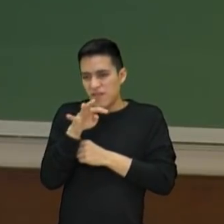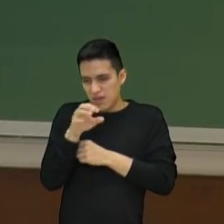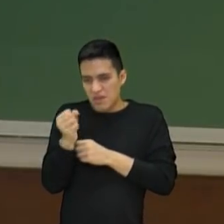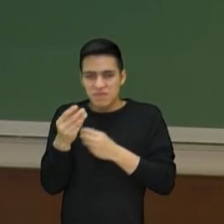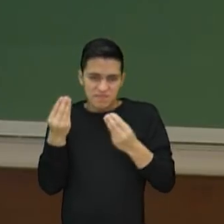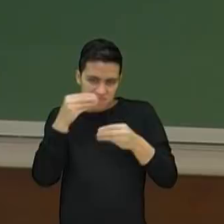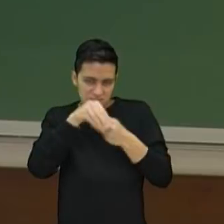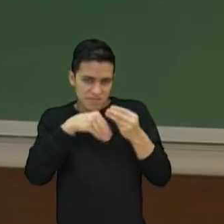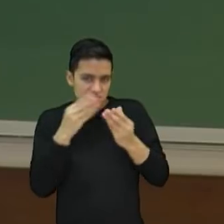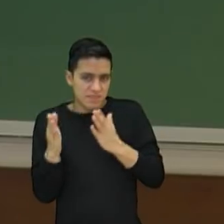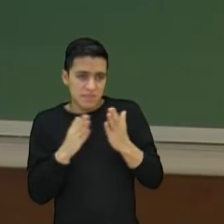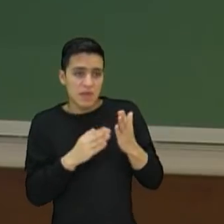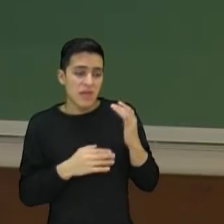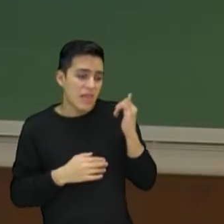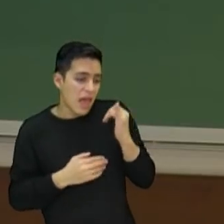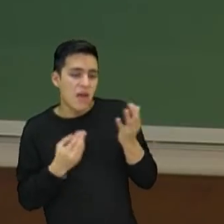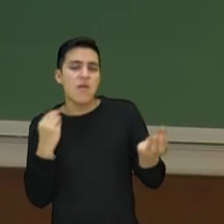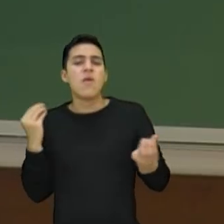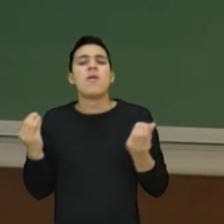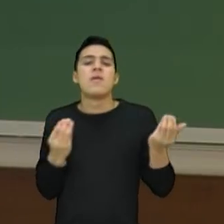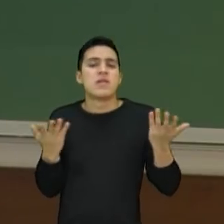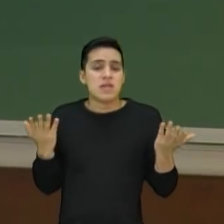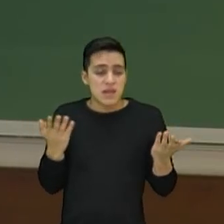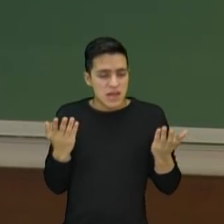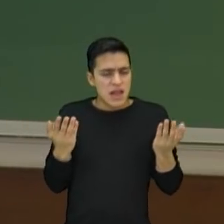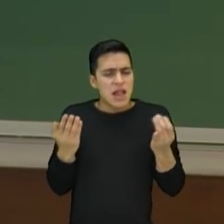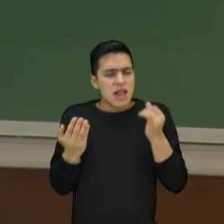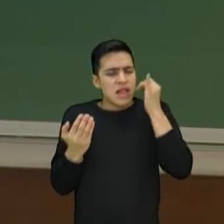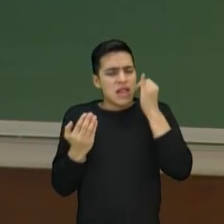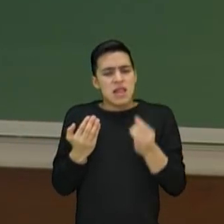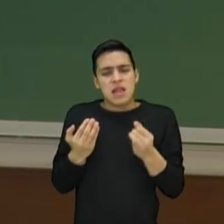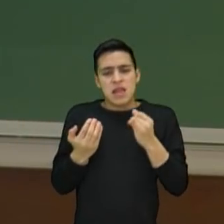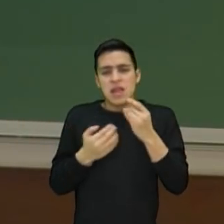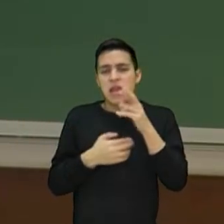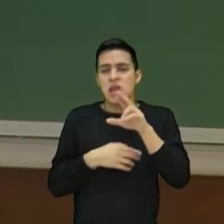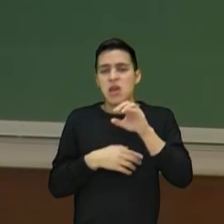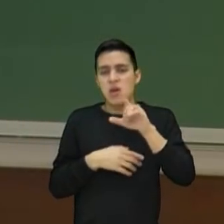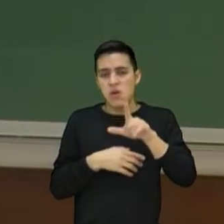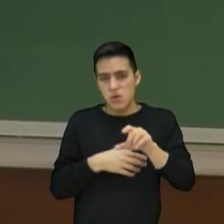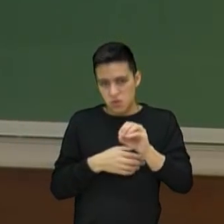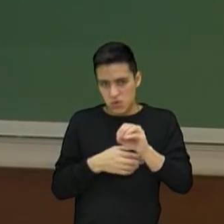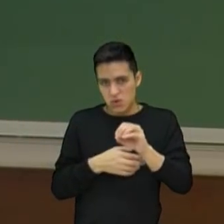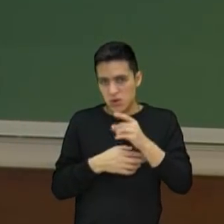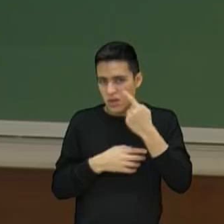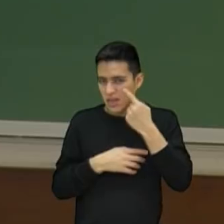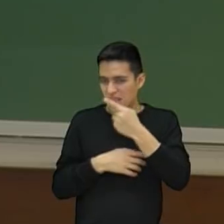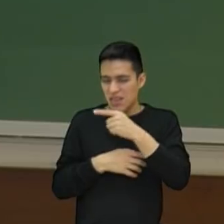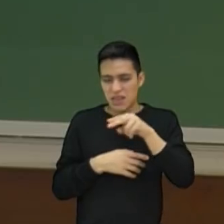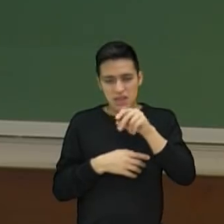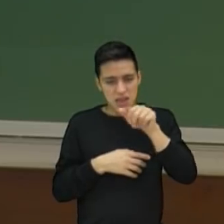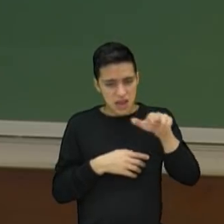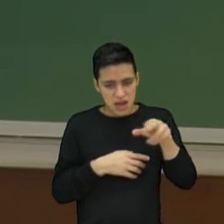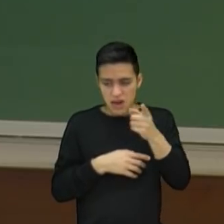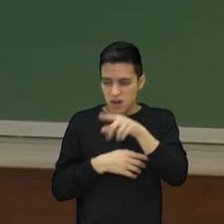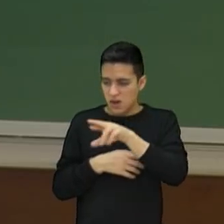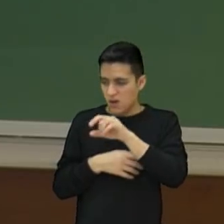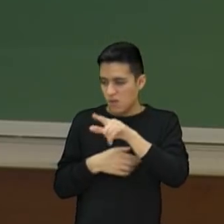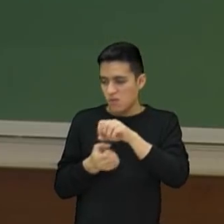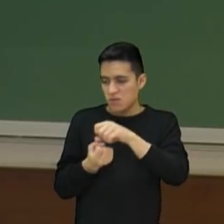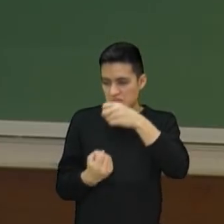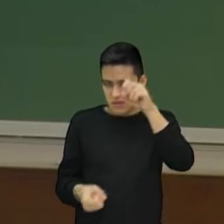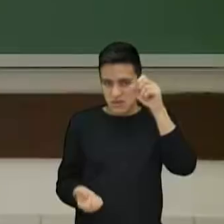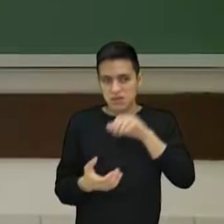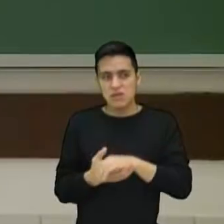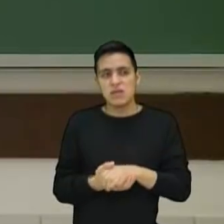filme textual. Narra, para vocês guardarem também, narra rolo. Lembra do rolo? Rolo de filme. É